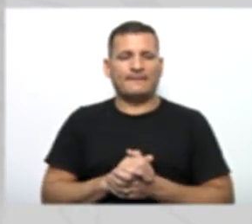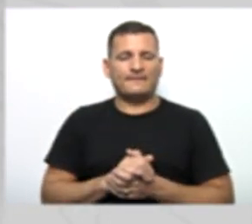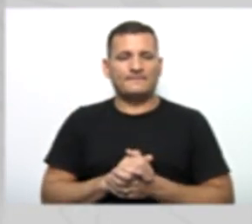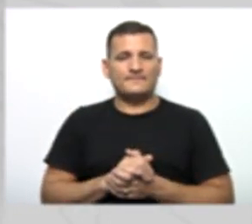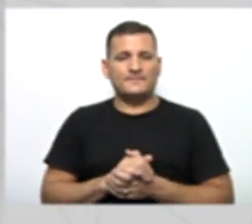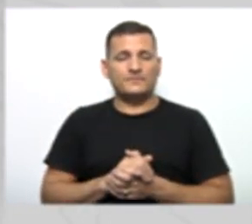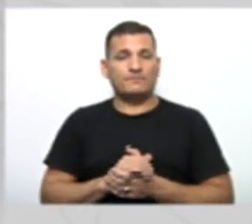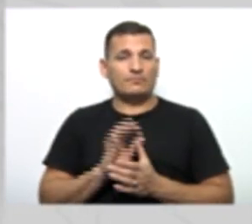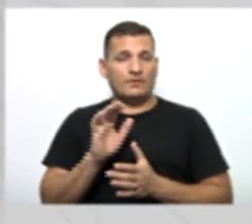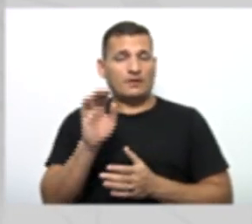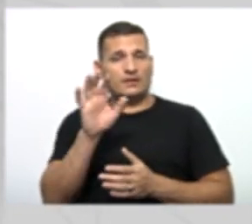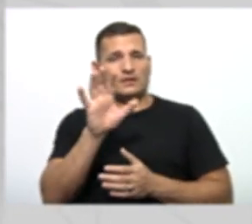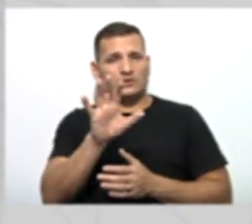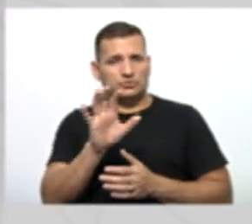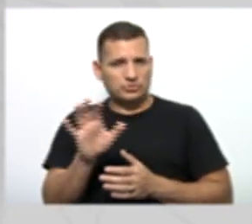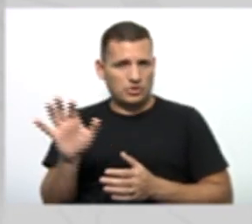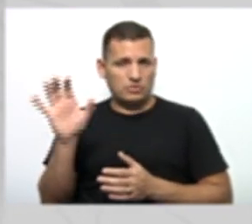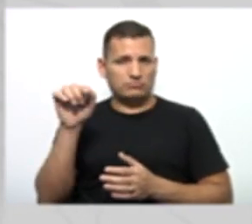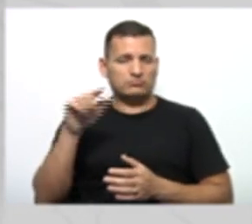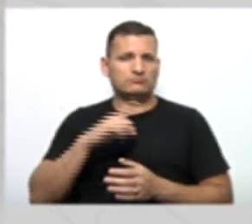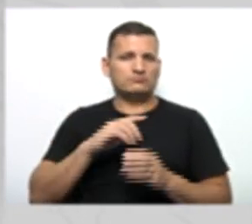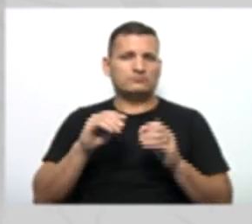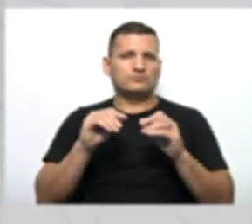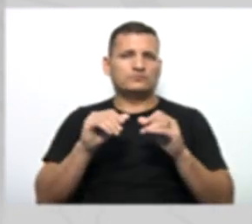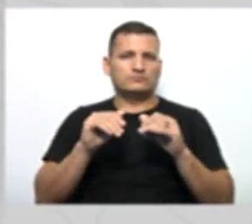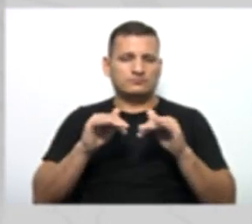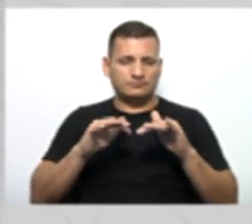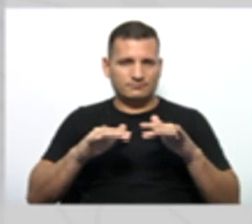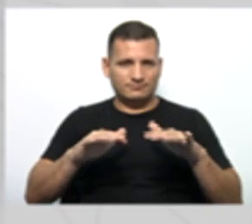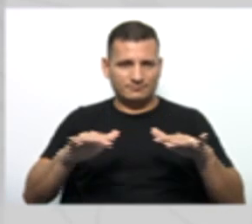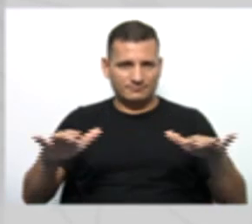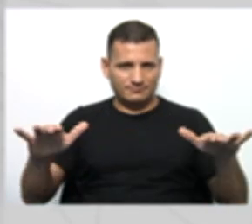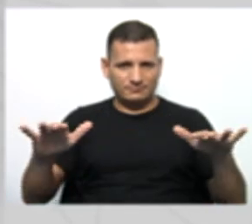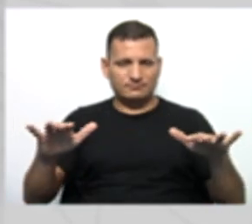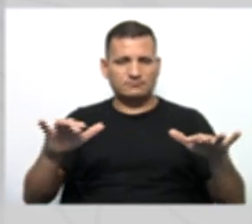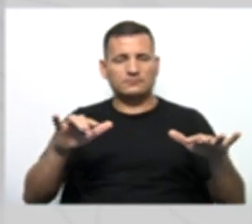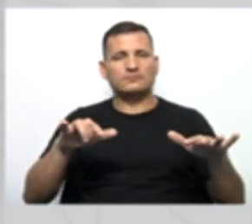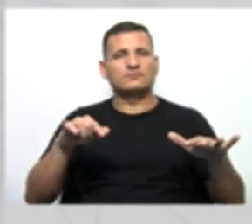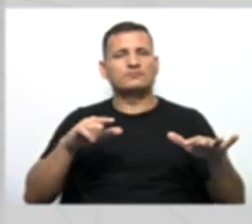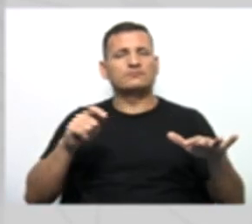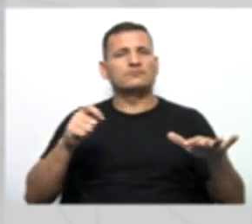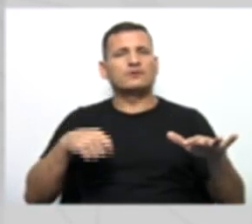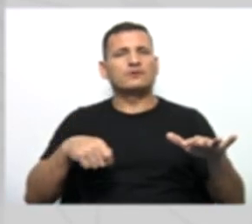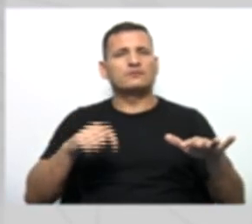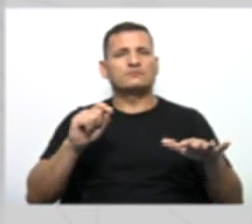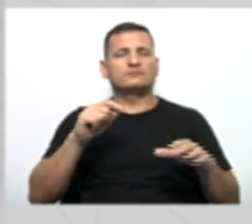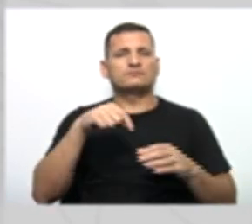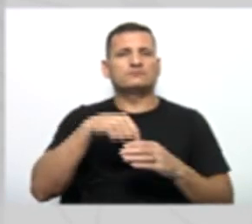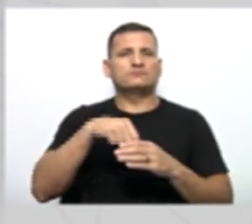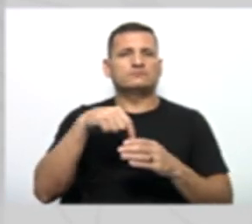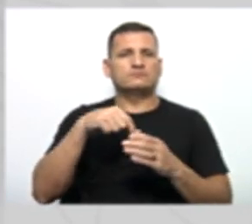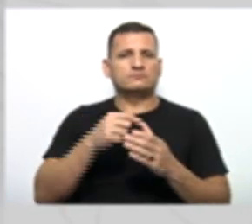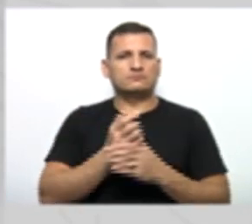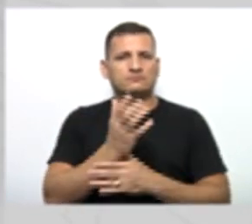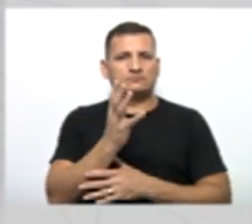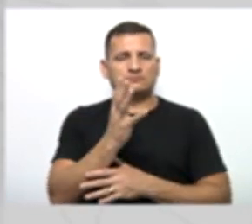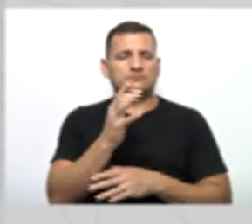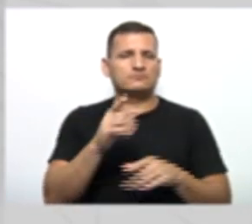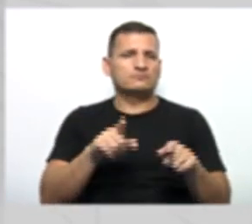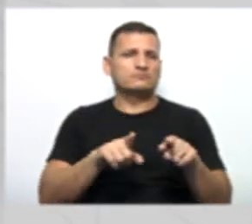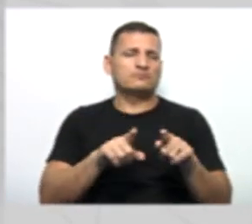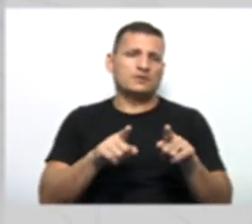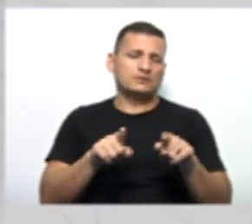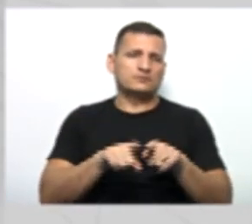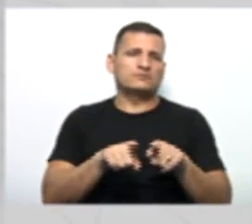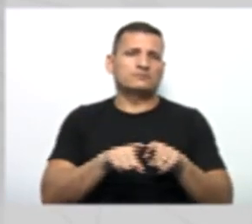que apresenta um solo arenoso apresenta um potencial agrícola e também uma vulnerabilidade de